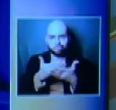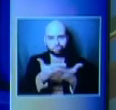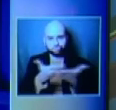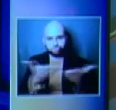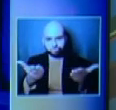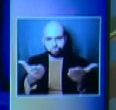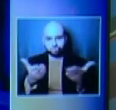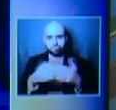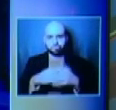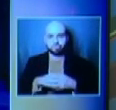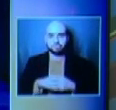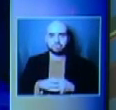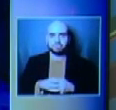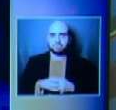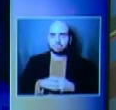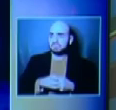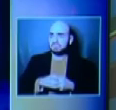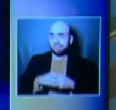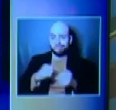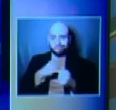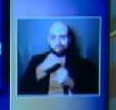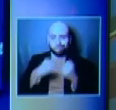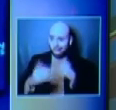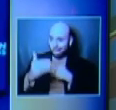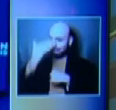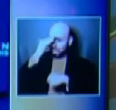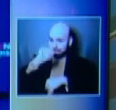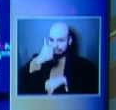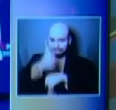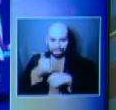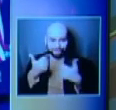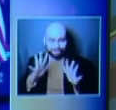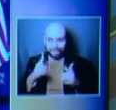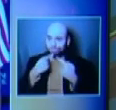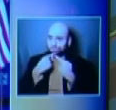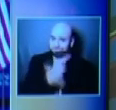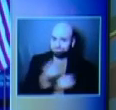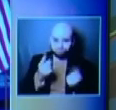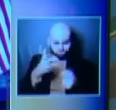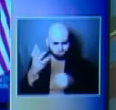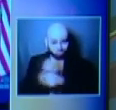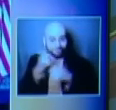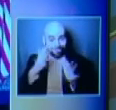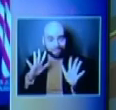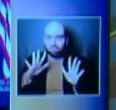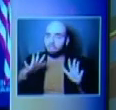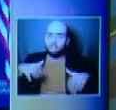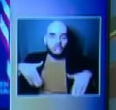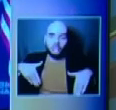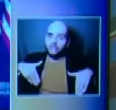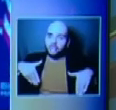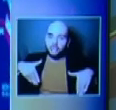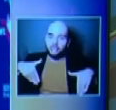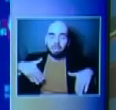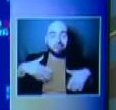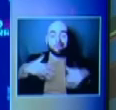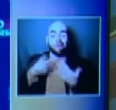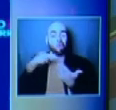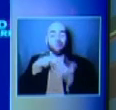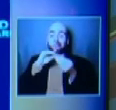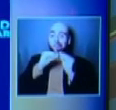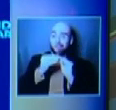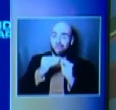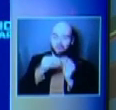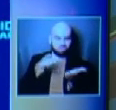mais institucional demais peso institucional nessas organizações mundiais o que tende a enfraquecer a China